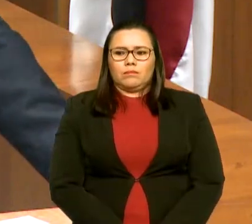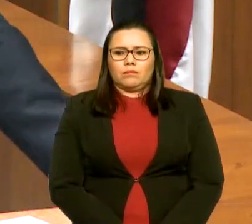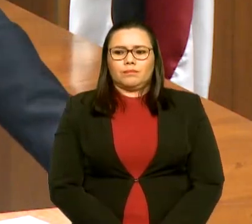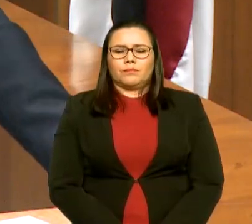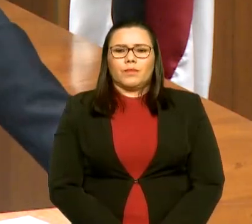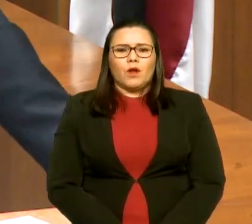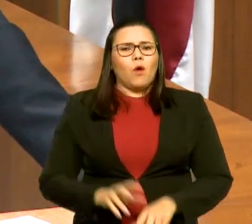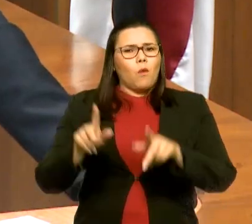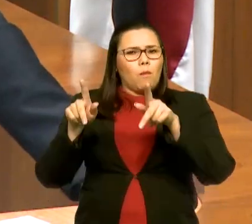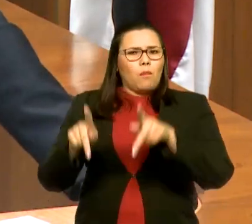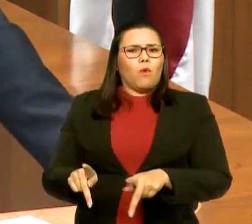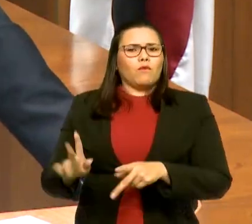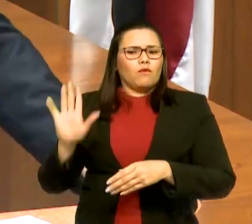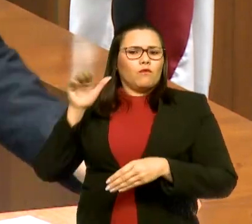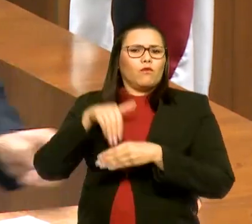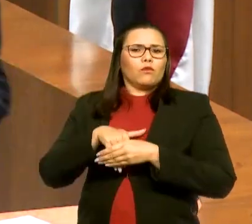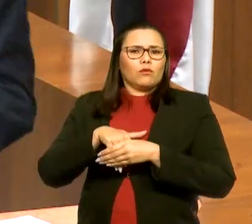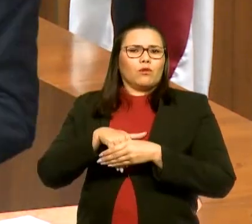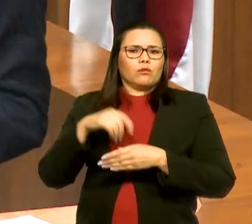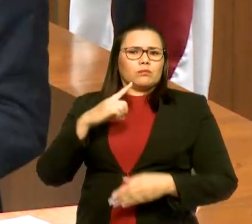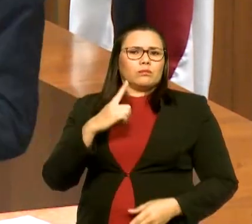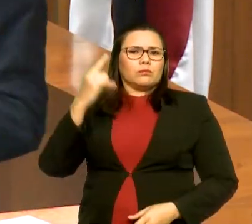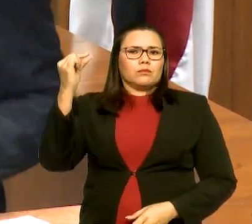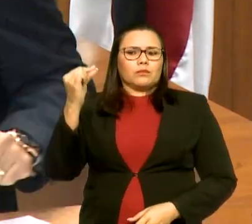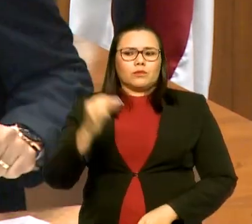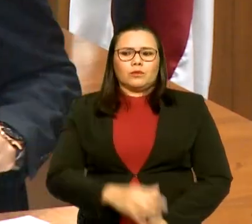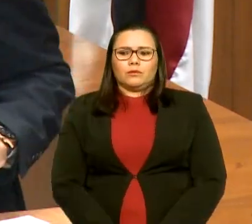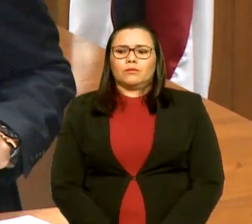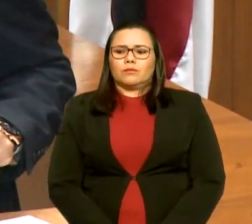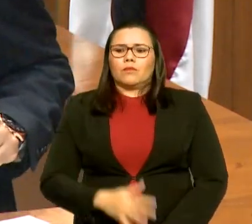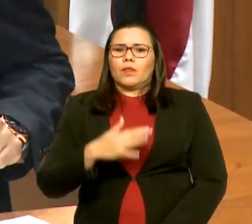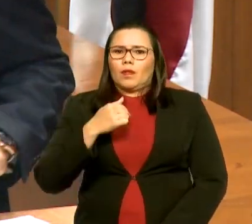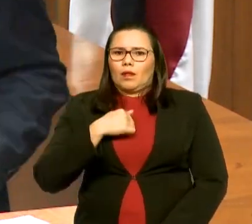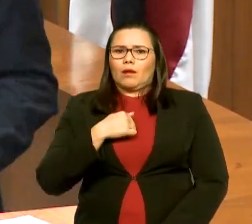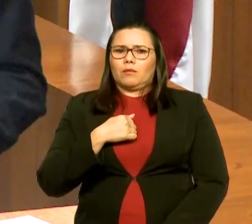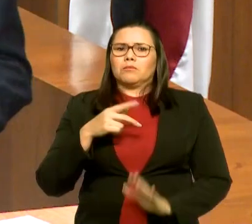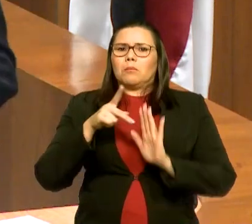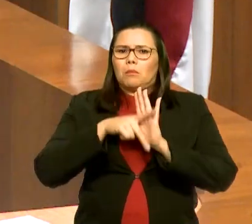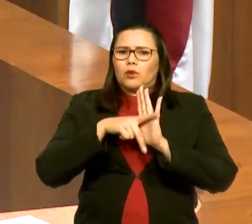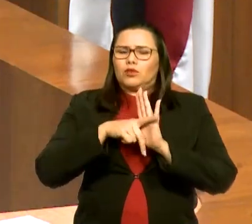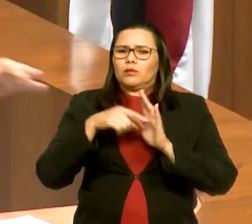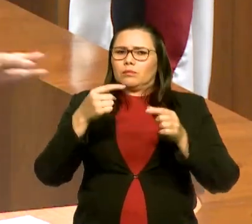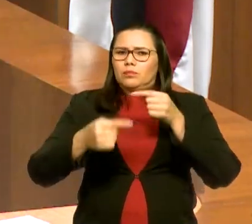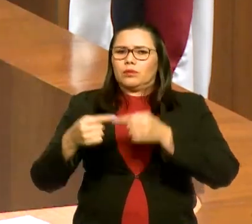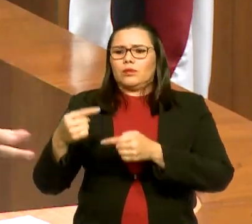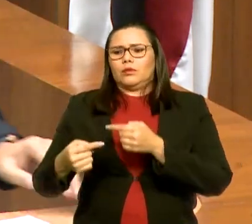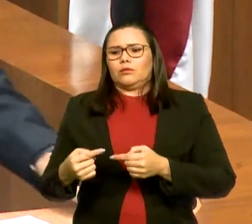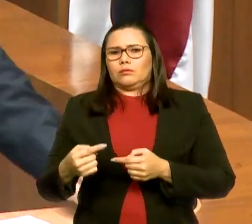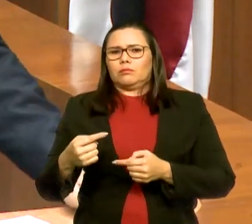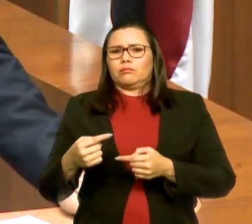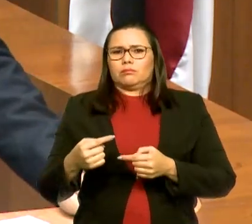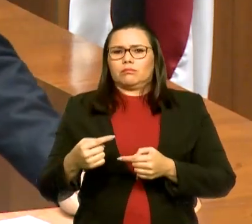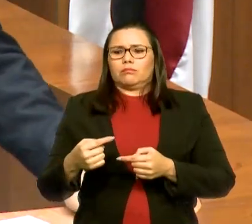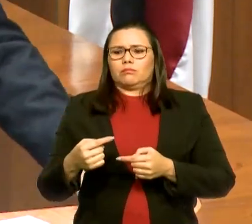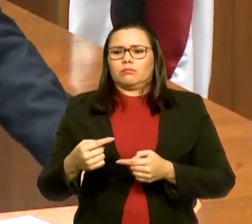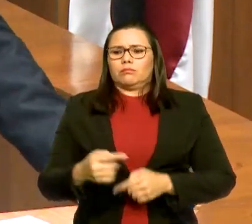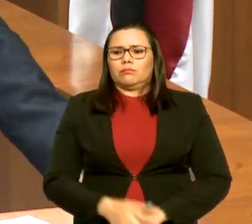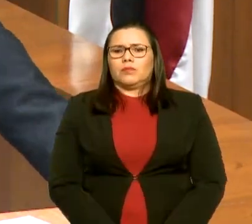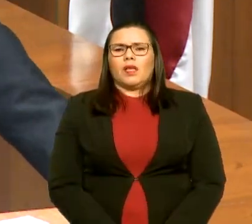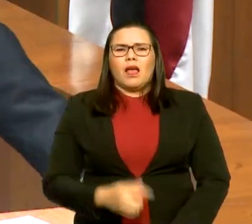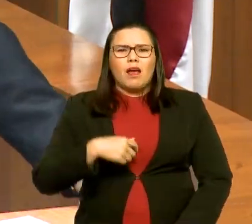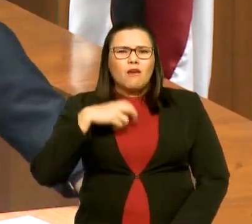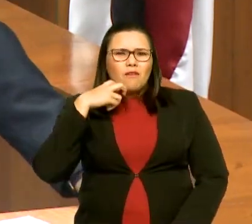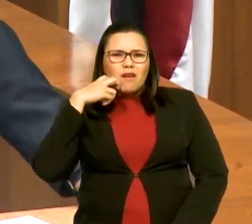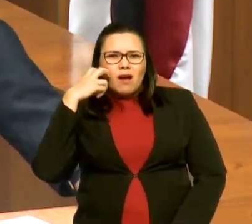uma decisão coletiva. Eu faço parte de um projeto político. E não tenho vergonha de dizer isso, e digo isso com todas